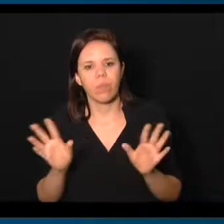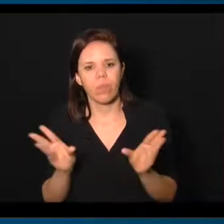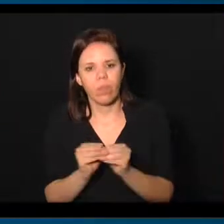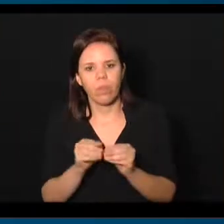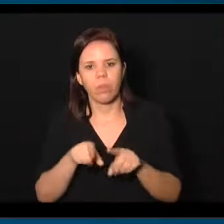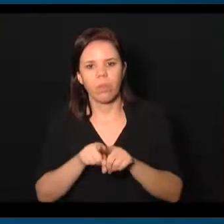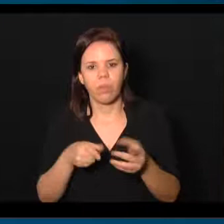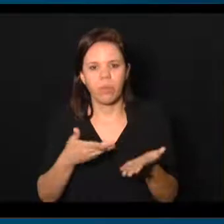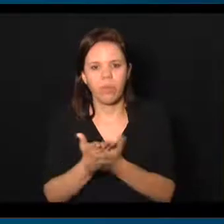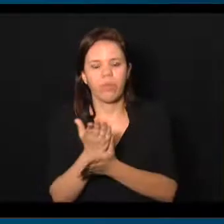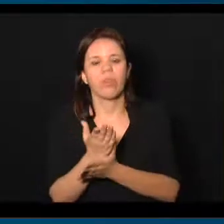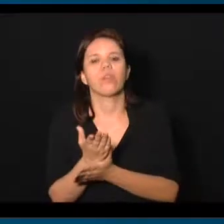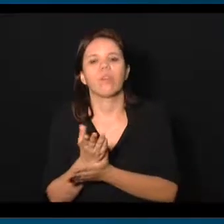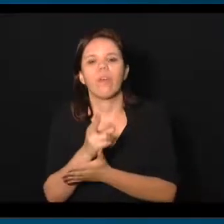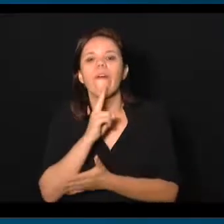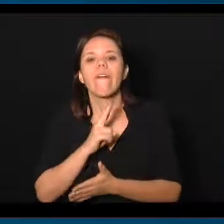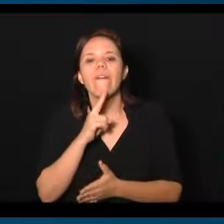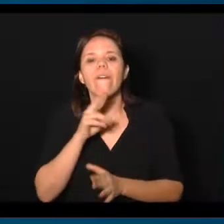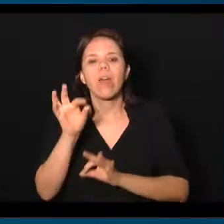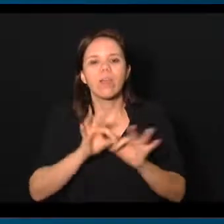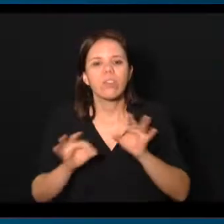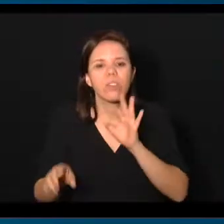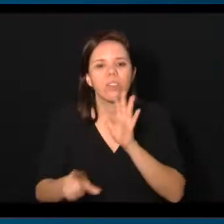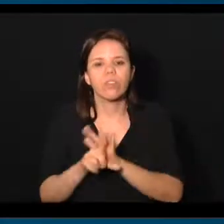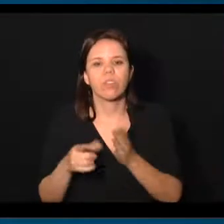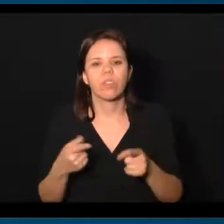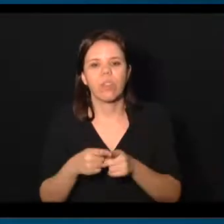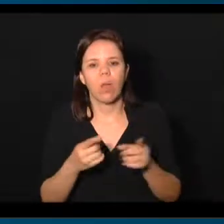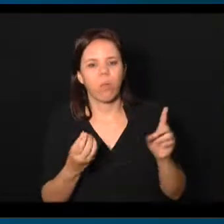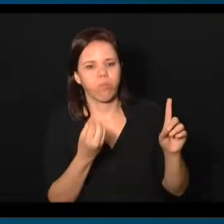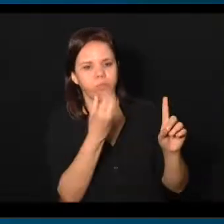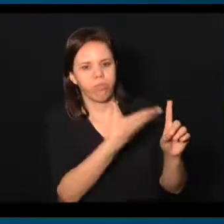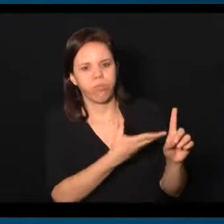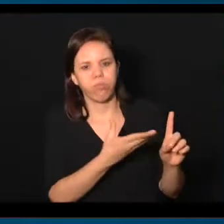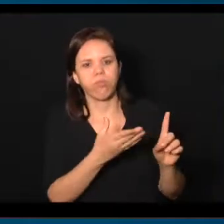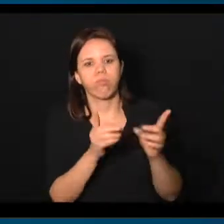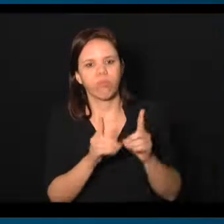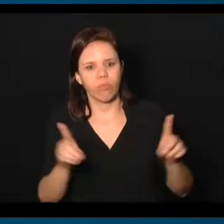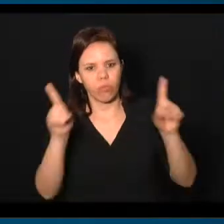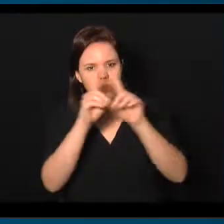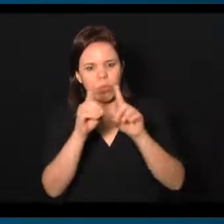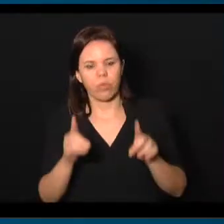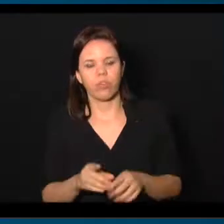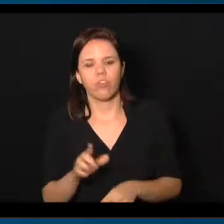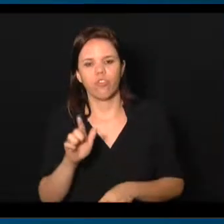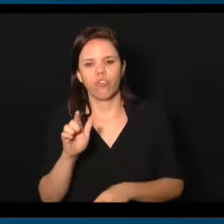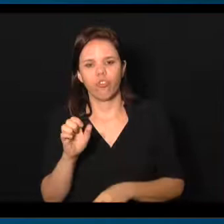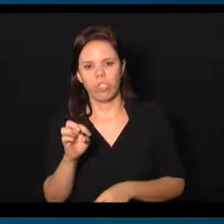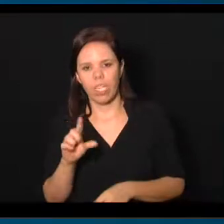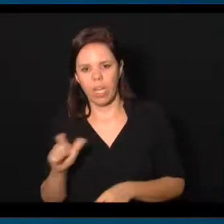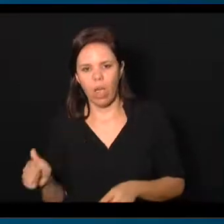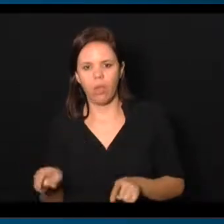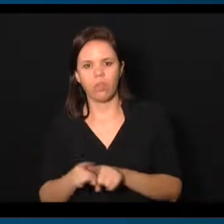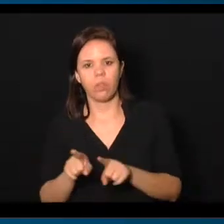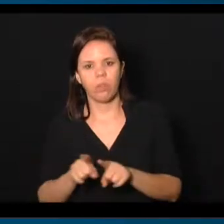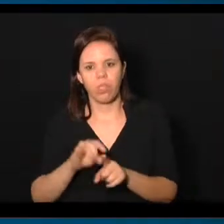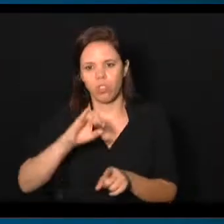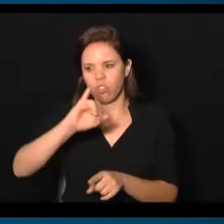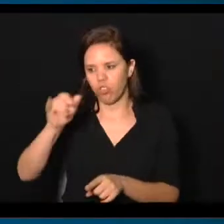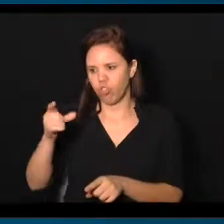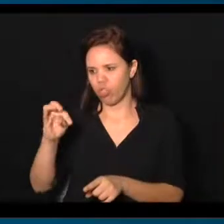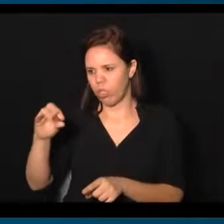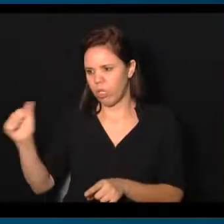projeto de autoria do vereador Nelson Osseri, que concede a medalha Exemplo Digno General Nelson Santini Júnior a Jonathan